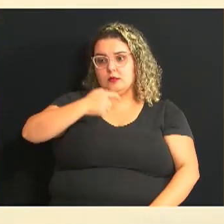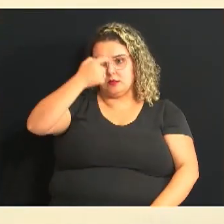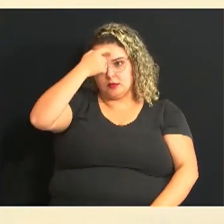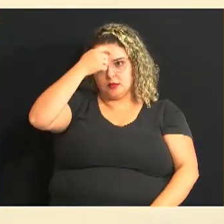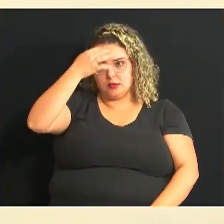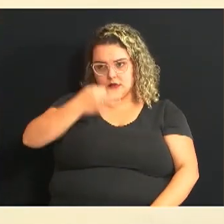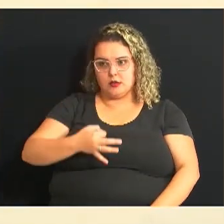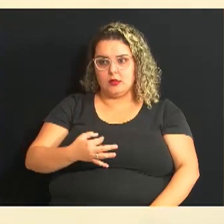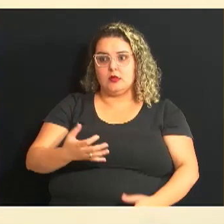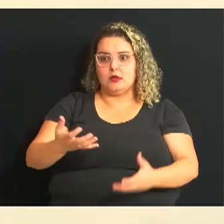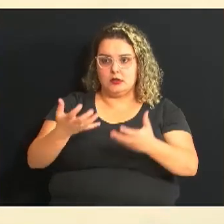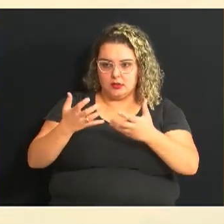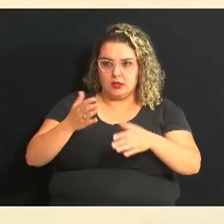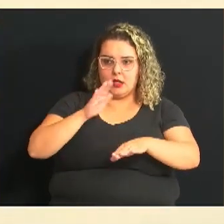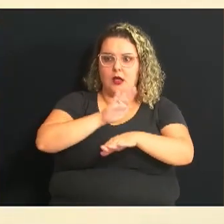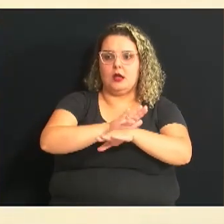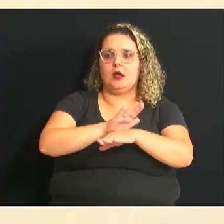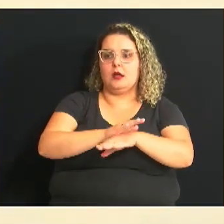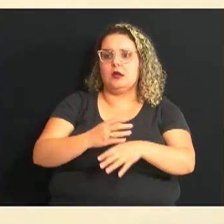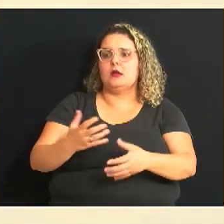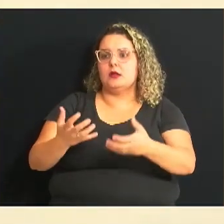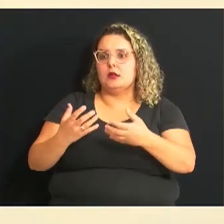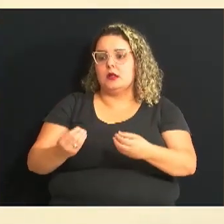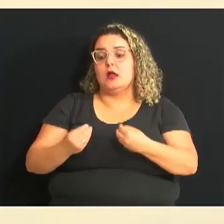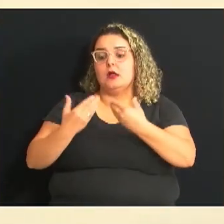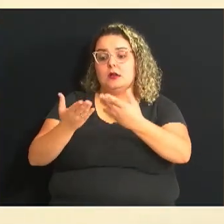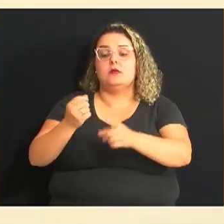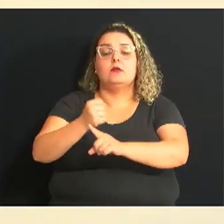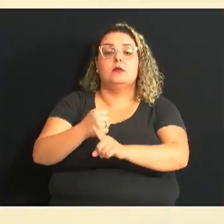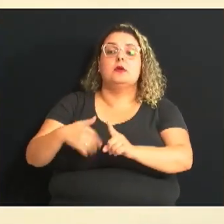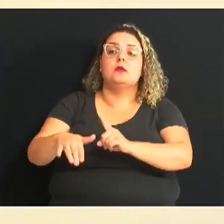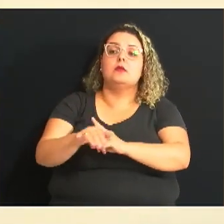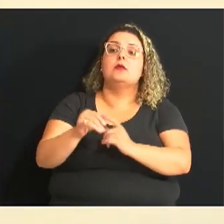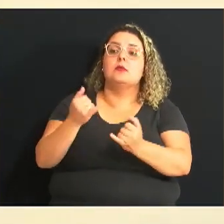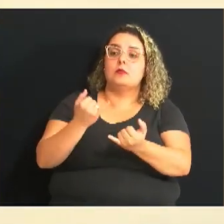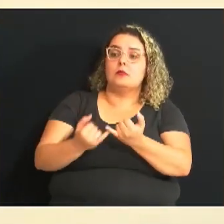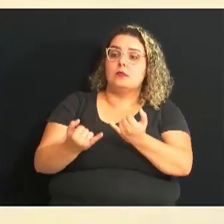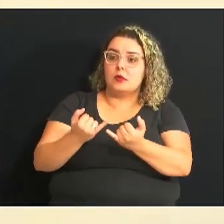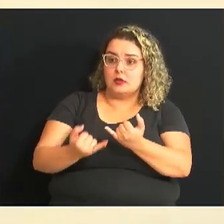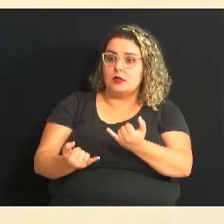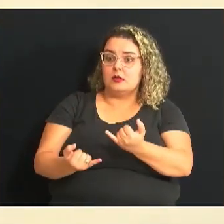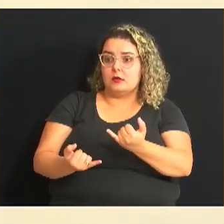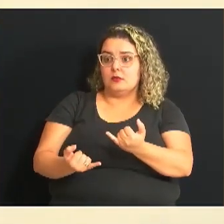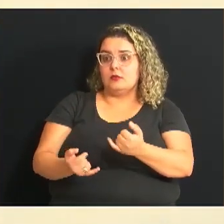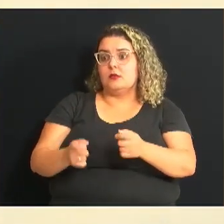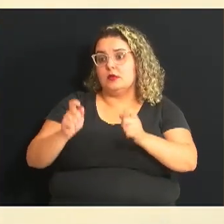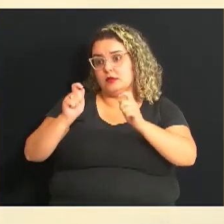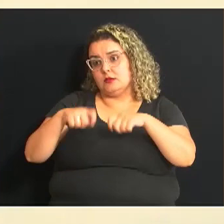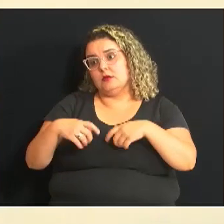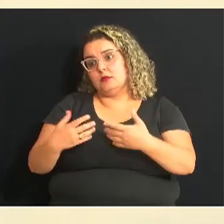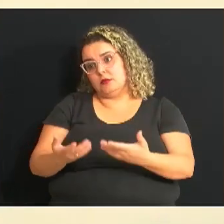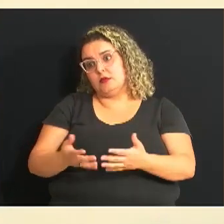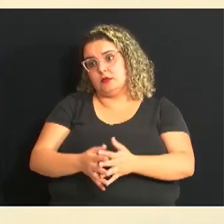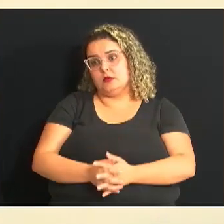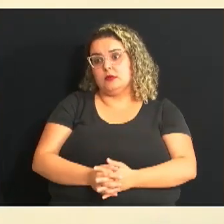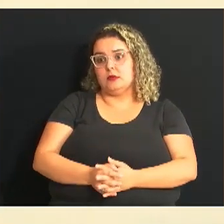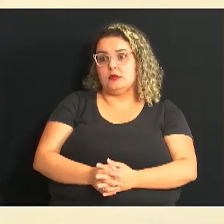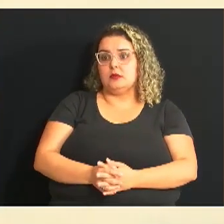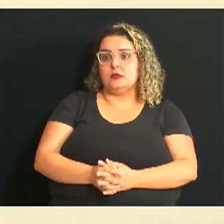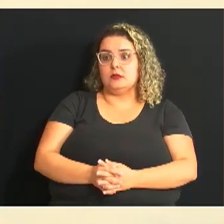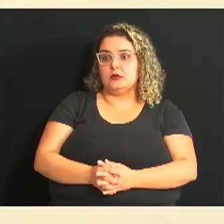quer colaborar, uma pessoa que quer devolver para a sociedade, né? Parte das suas possibilidades. Então você destina